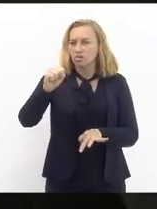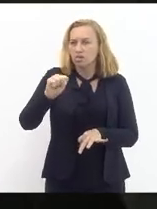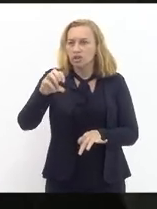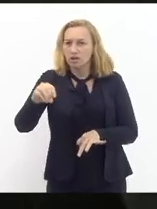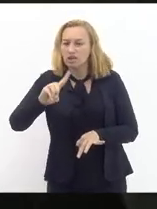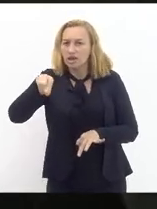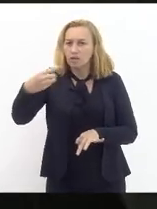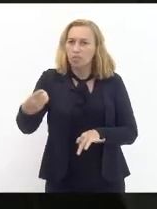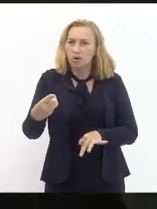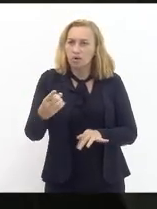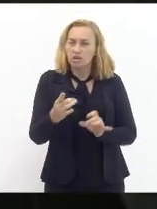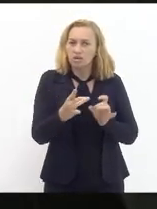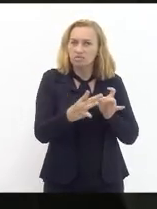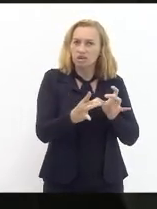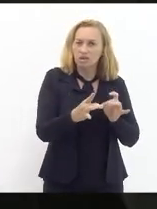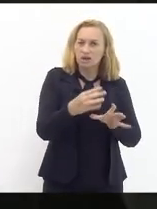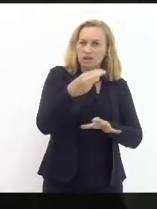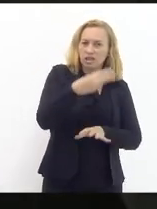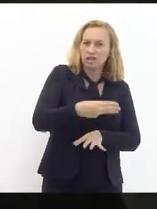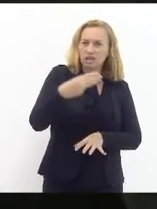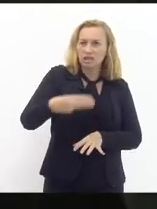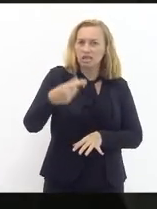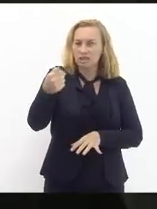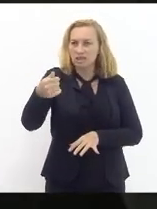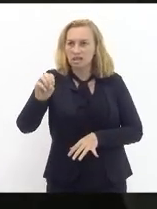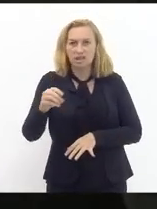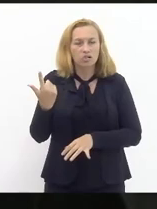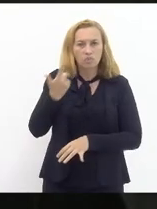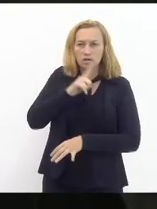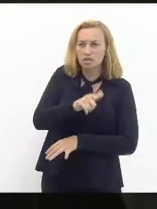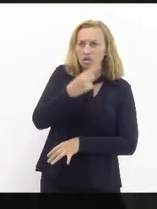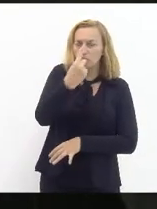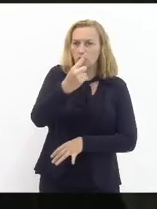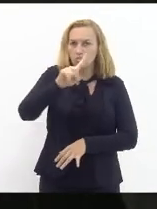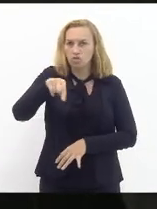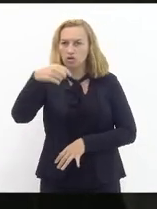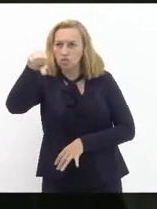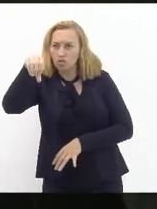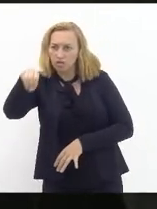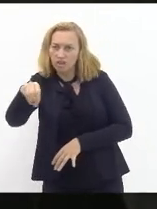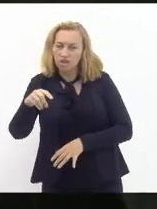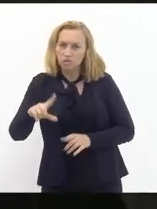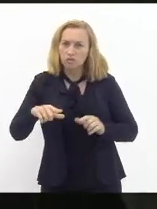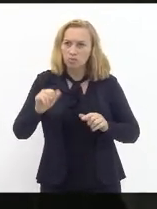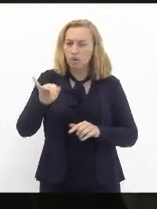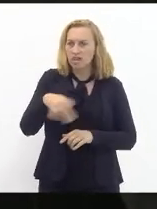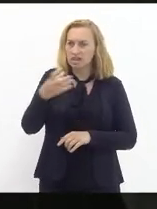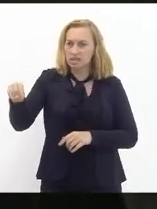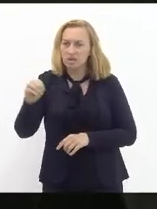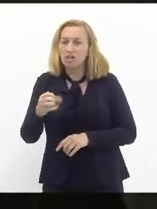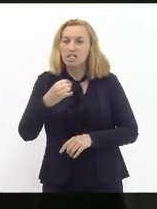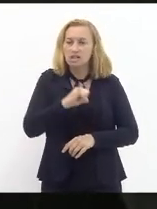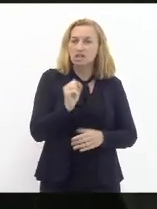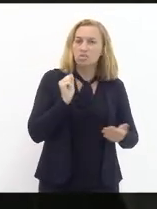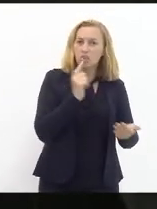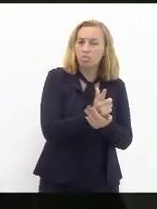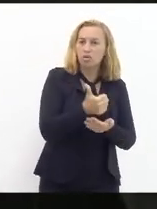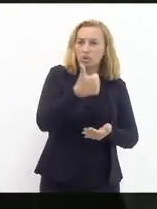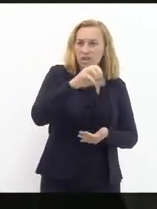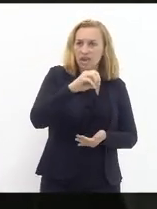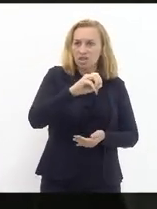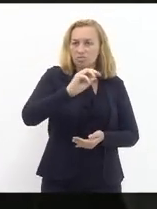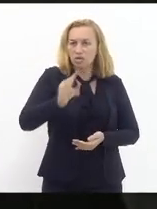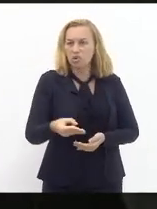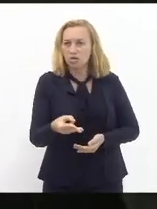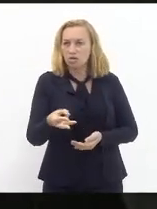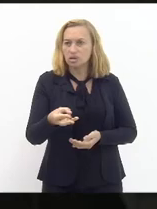a 33,70, ganhou 1,90 por ação. Se comprou 10 milhões de ação,